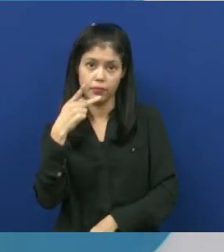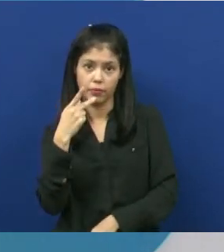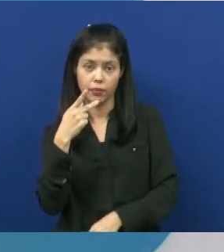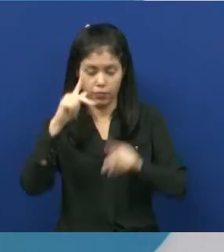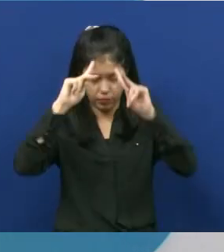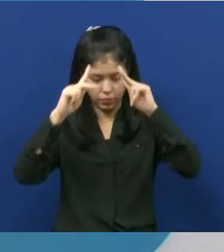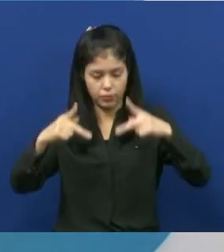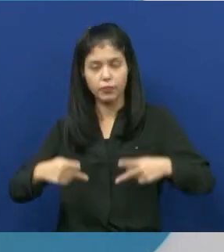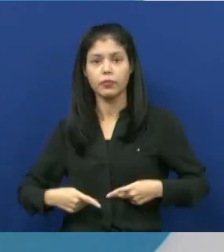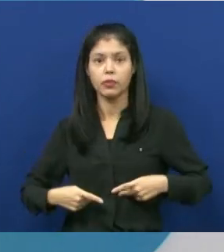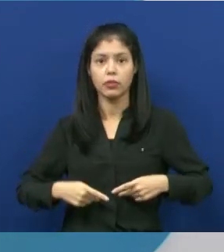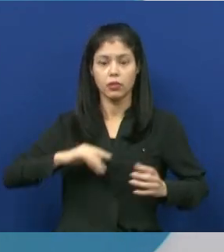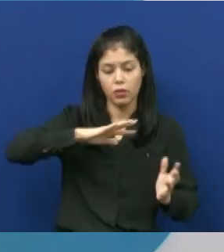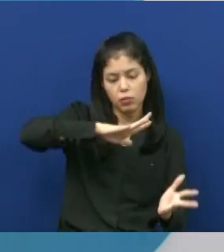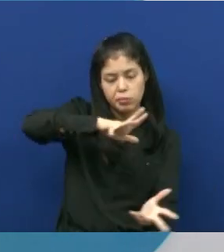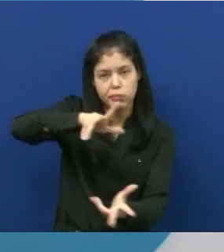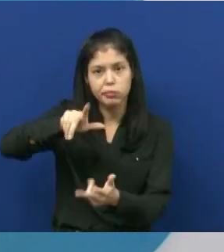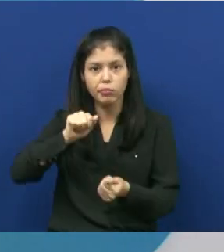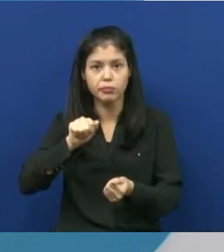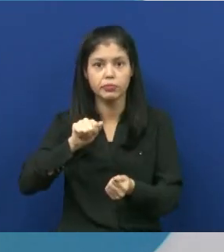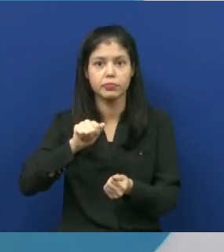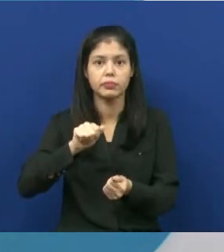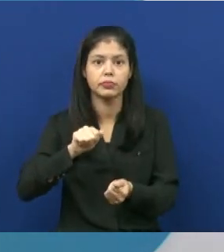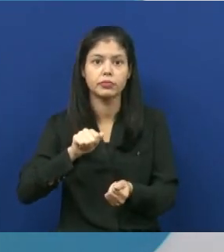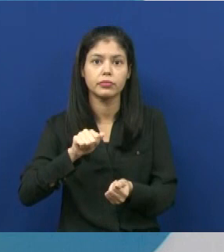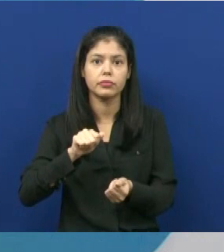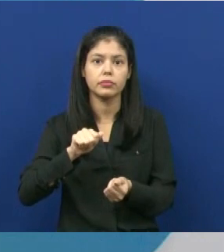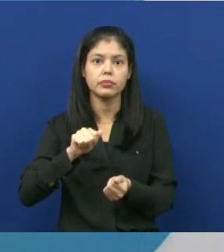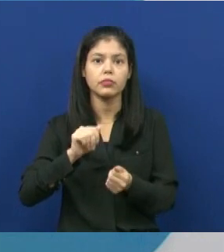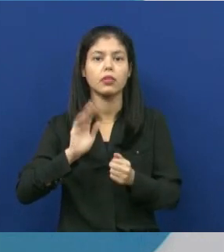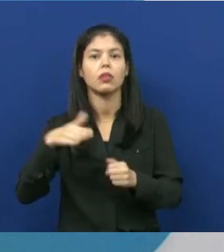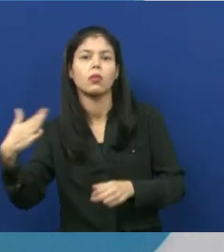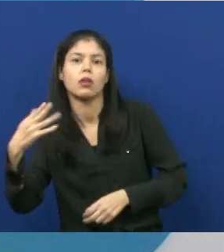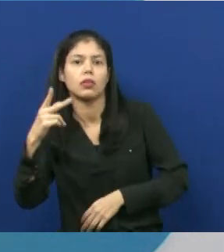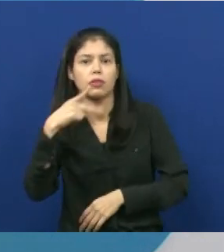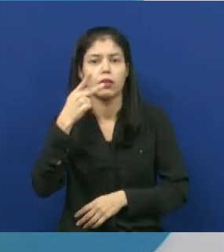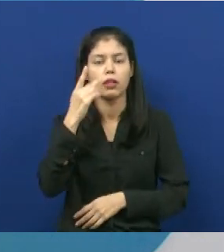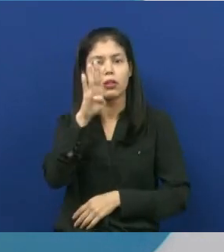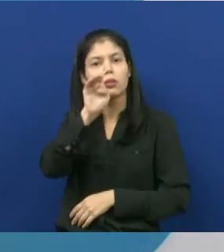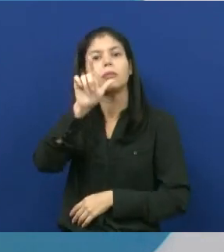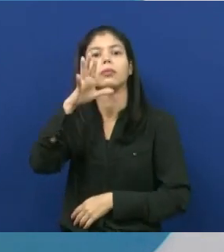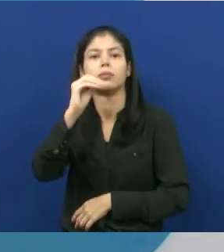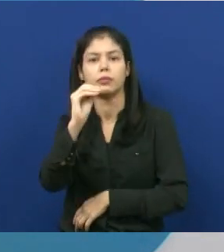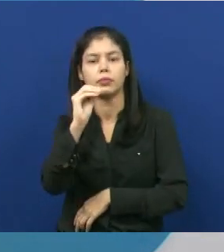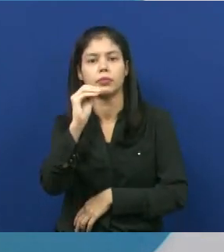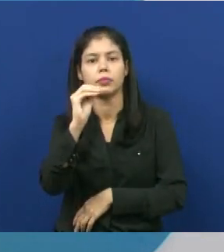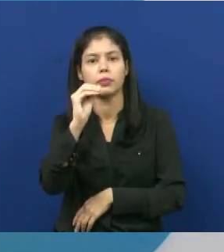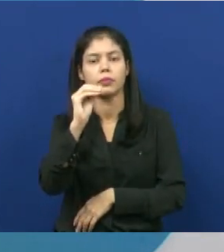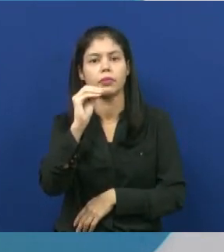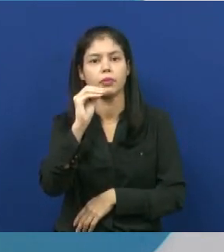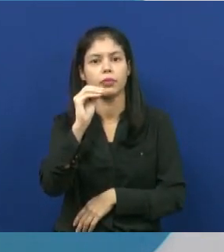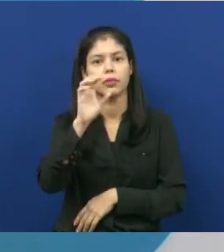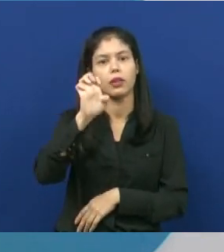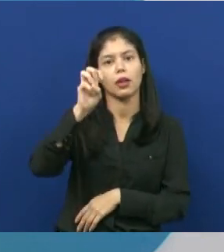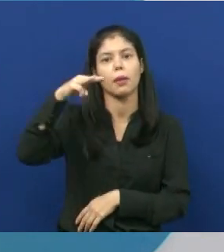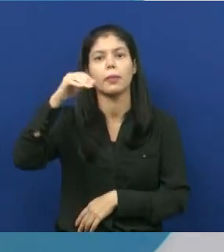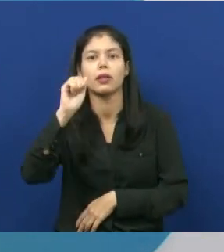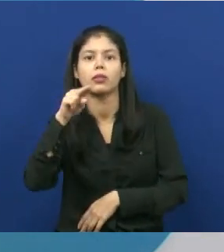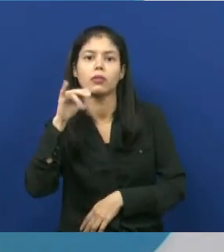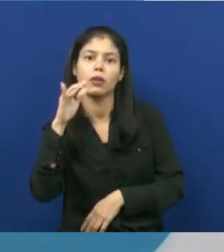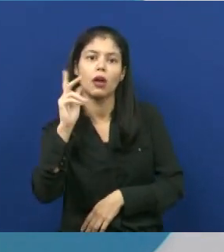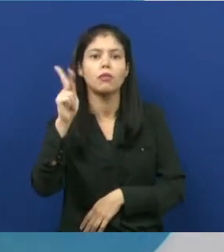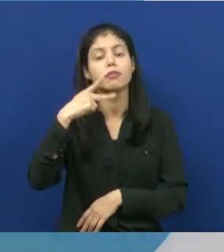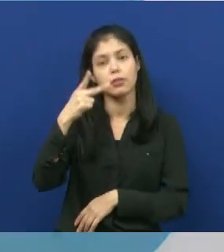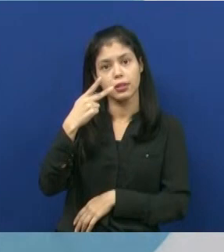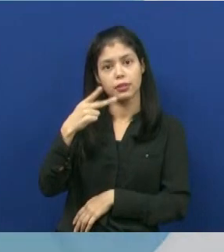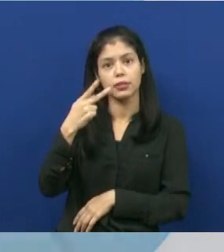humano que são universais. Quando se trata acerca do belo, o Immanuel Kant ele